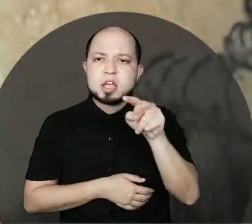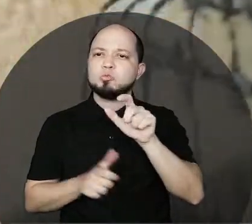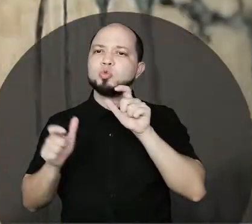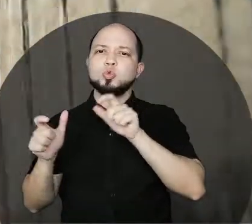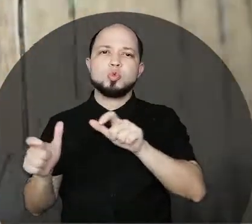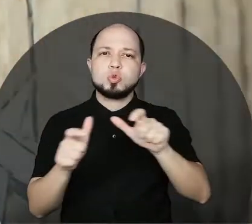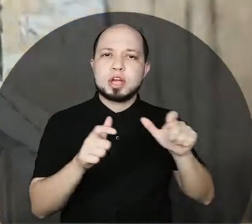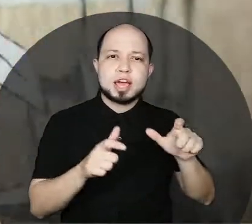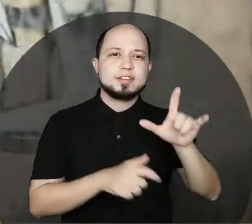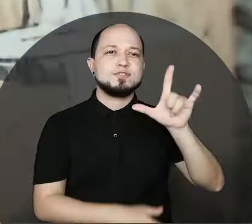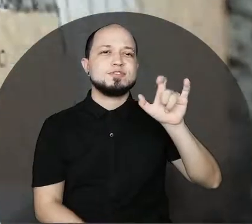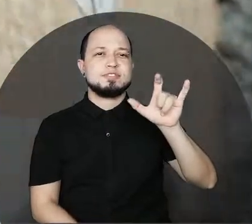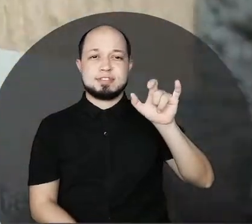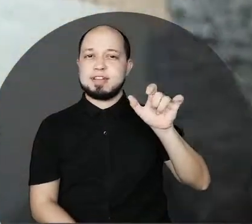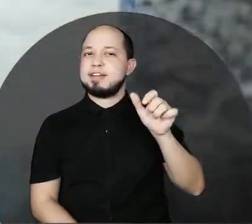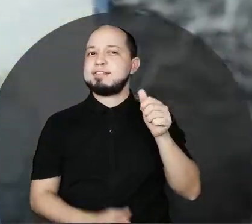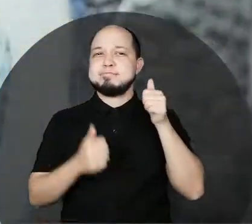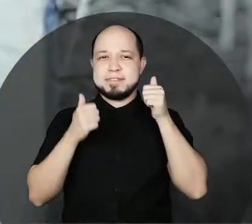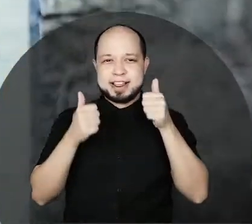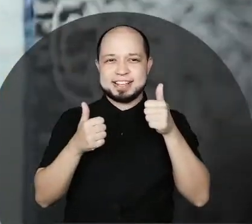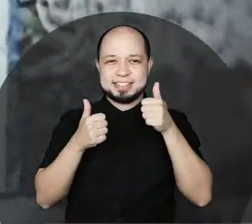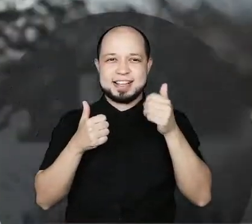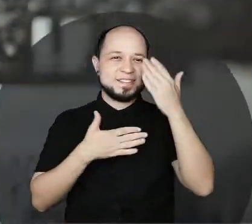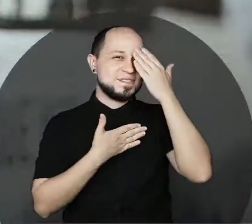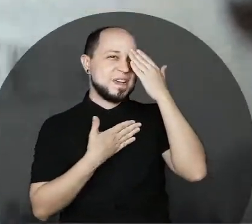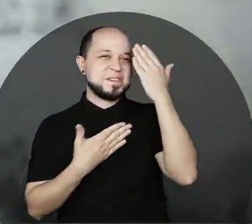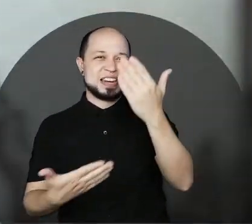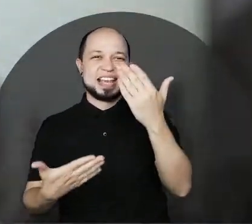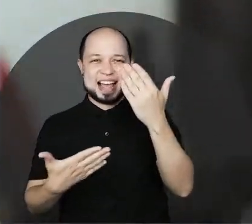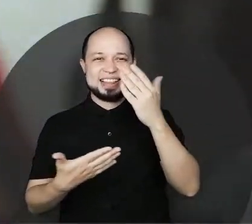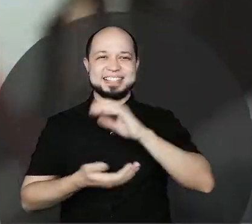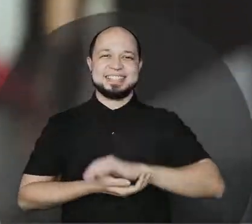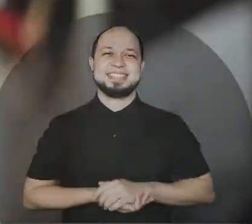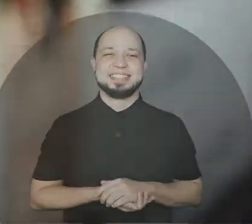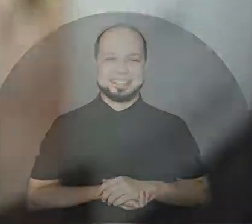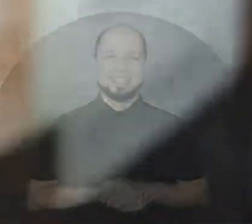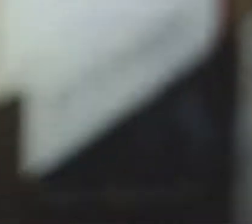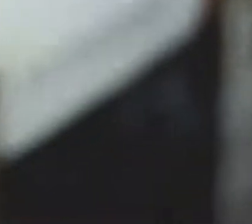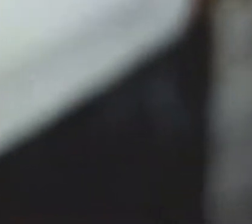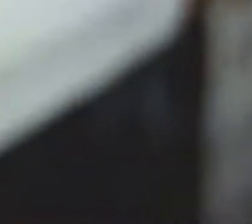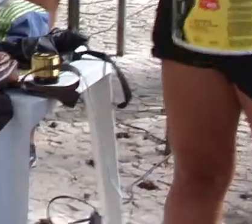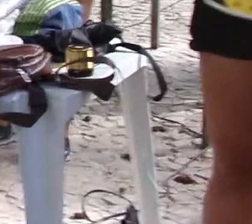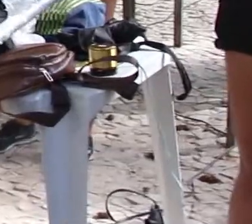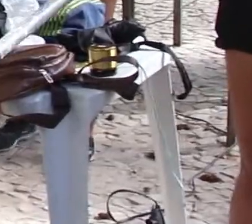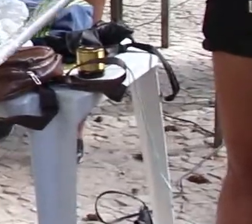quanto no Instagram. Fica aquele salve, beleza? Obrigadão e é nóis!